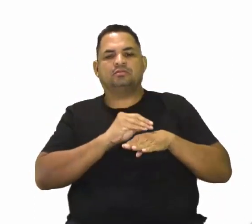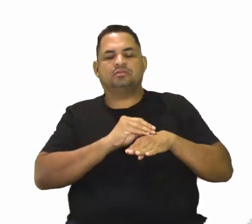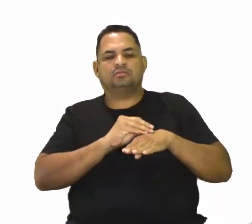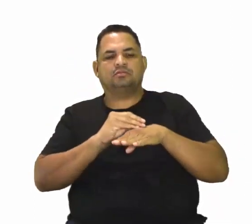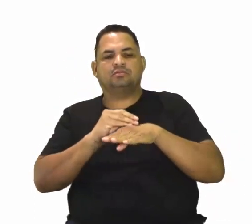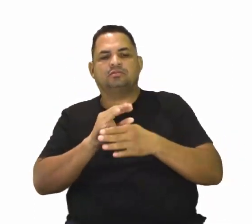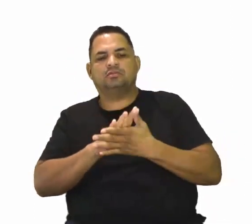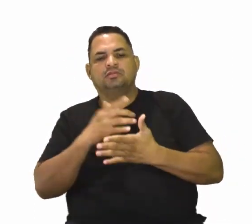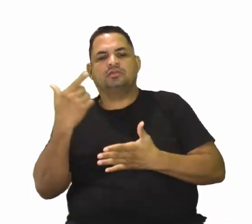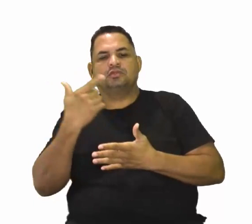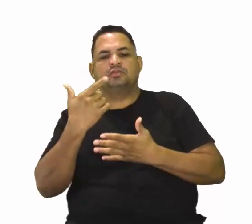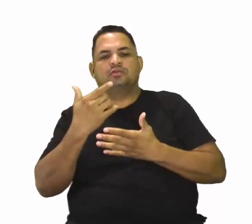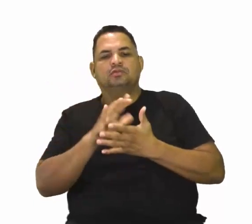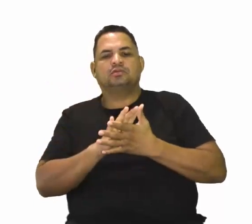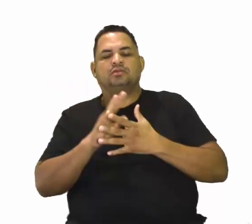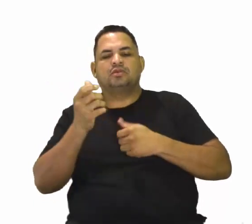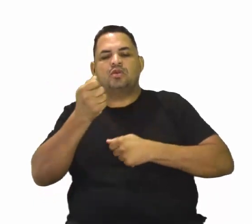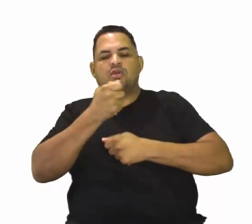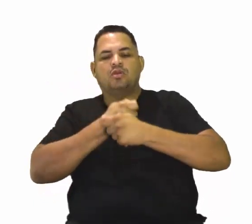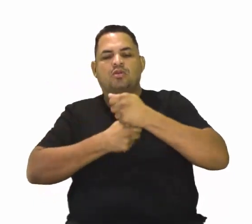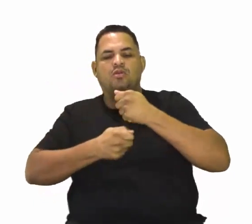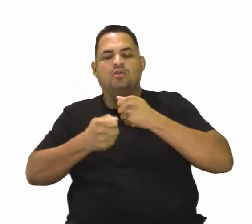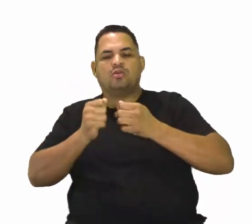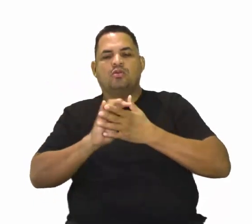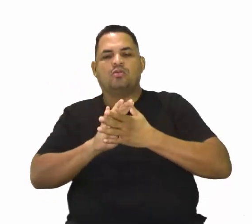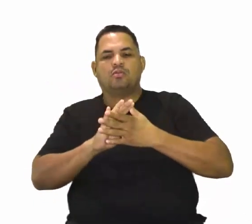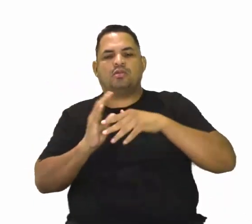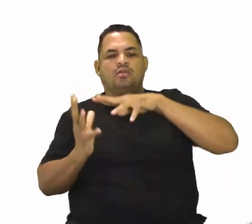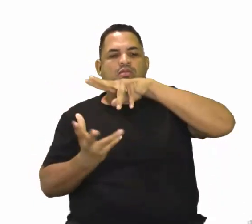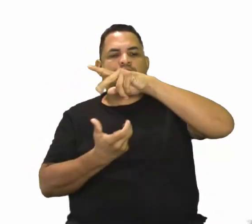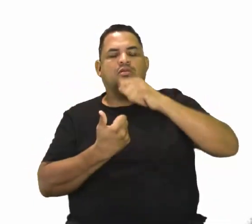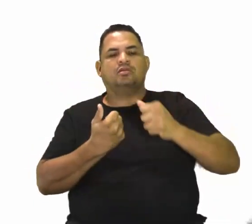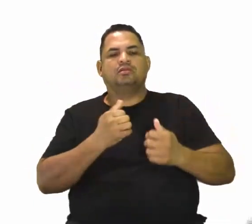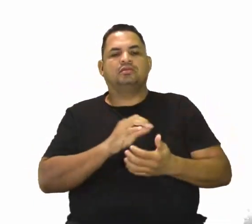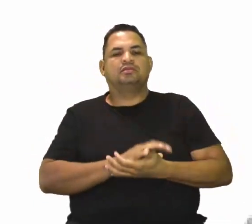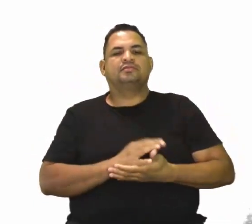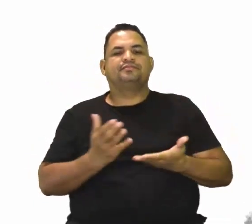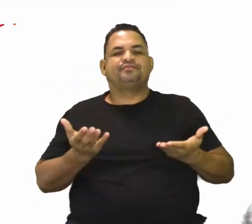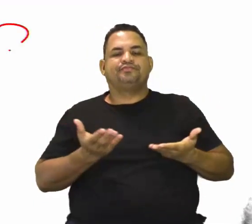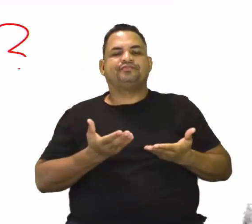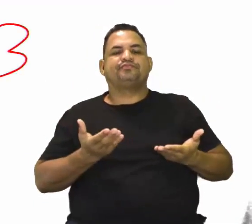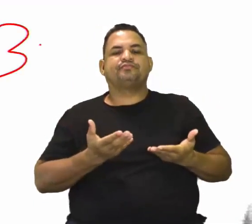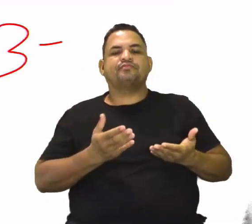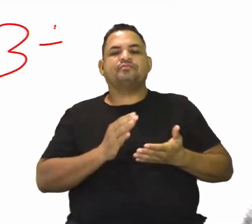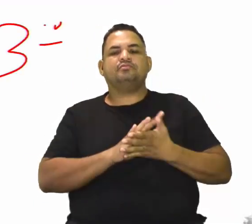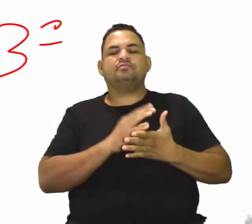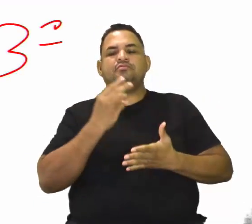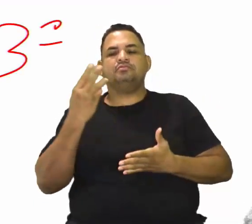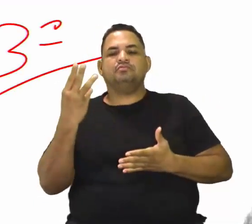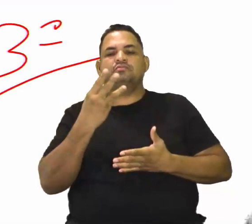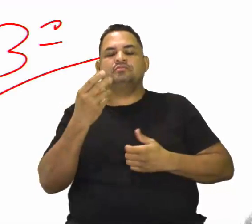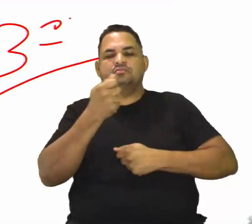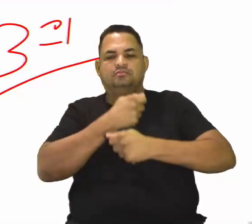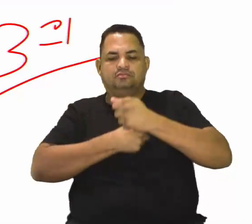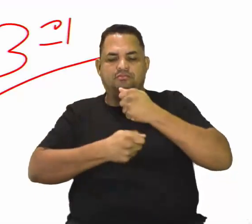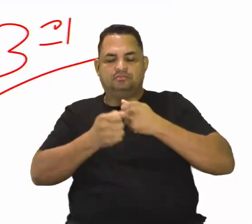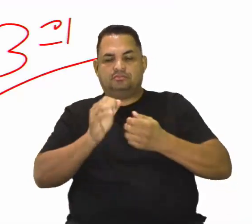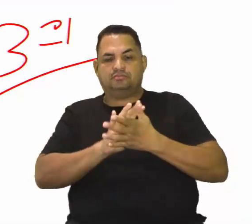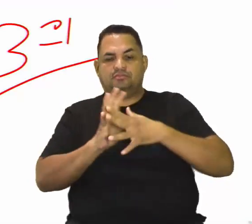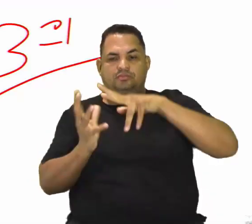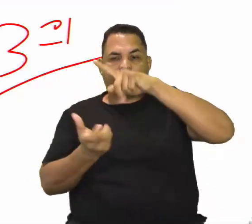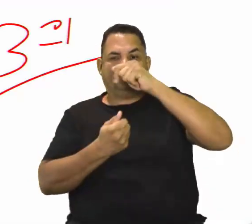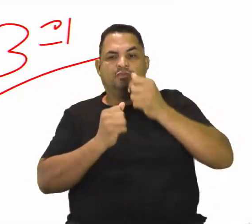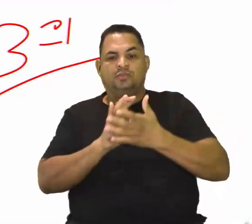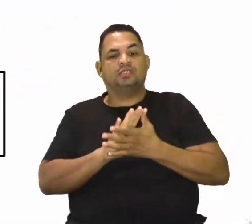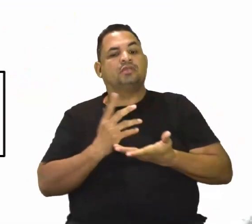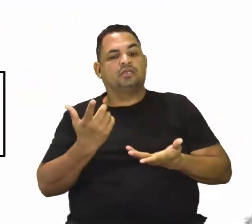à segunda posição entre as maiores economias do mundo, chegou até a segunda, hoje ela é a terceira economia do mundo, mas já chegou